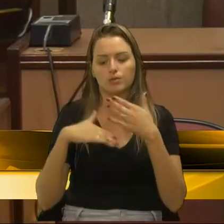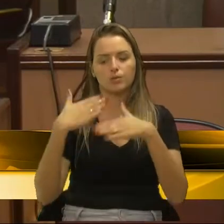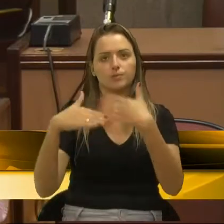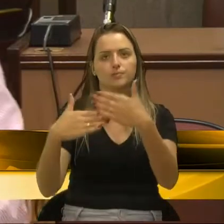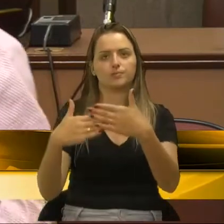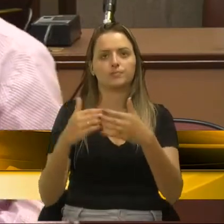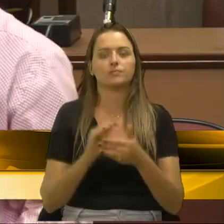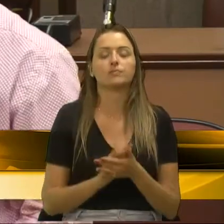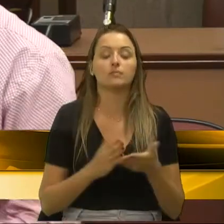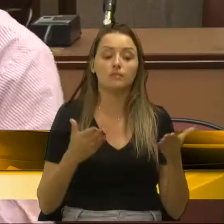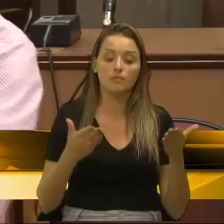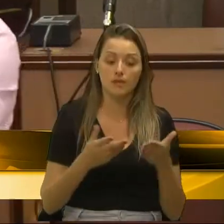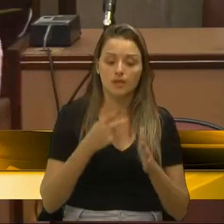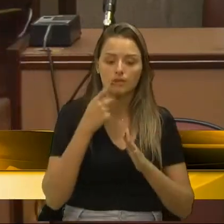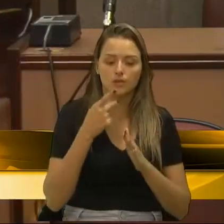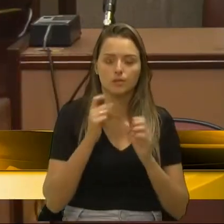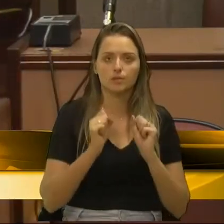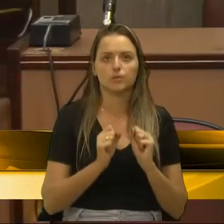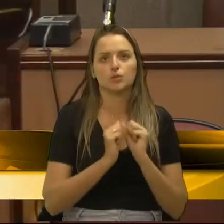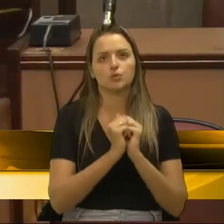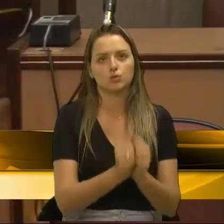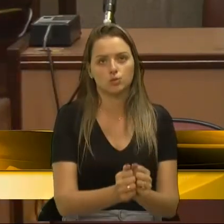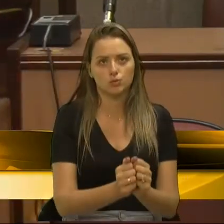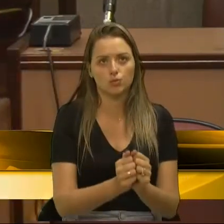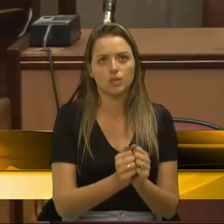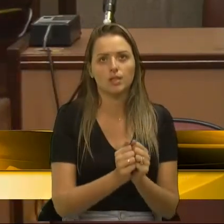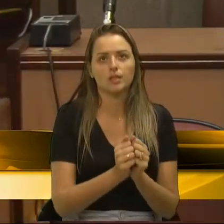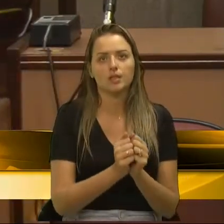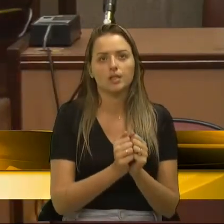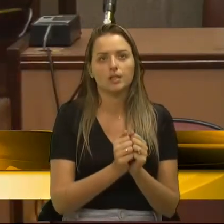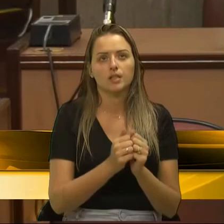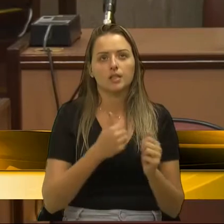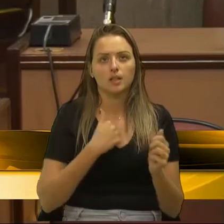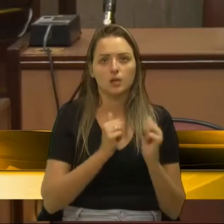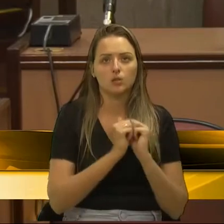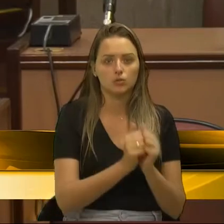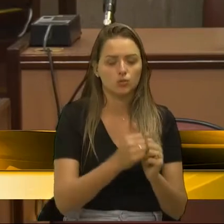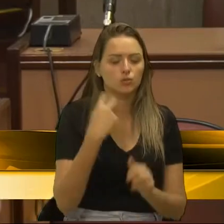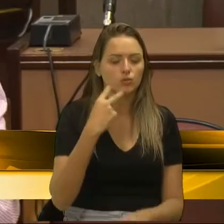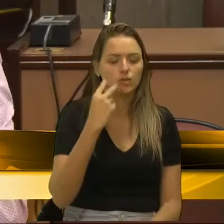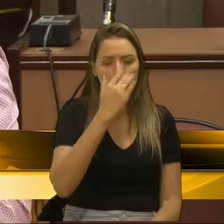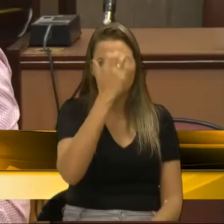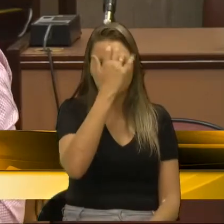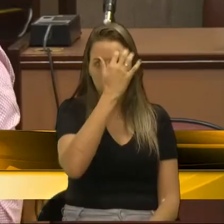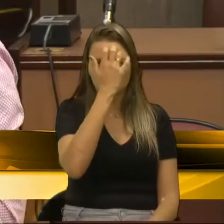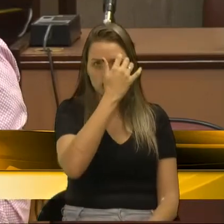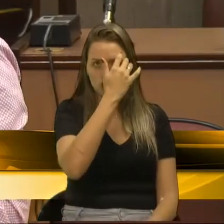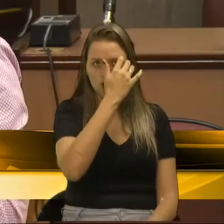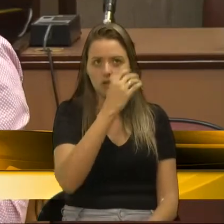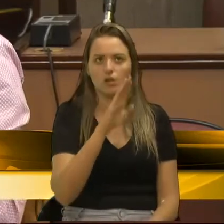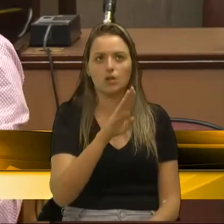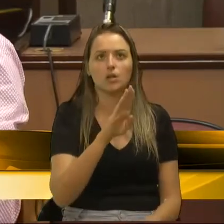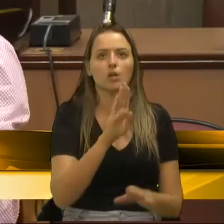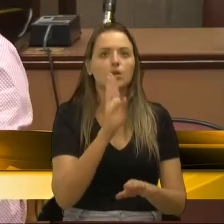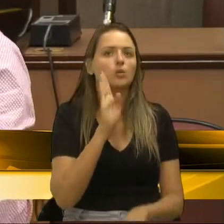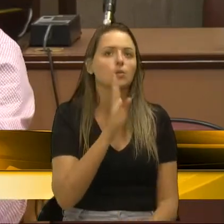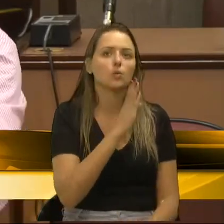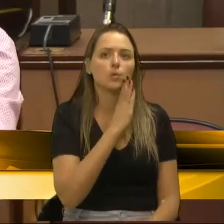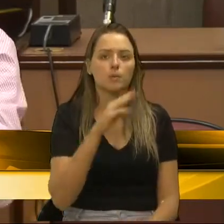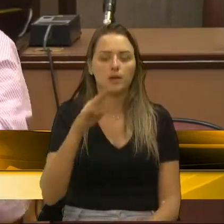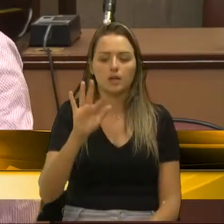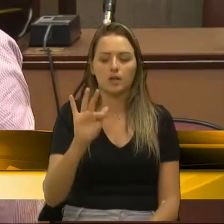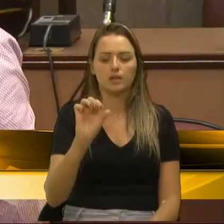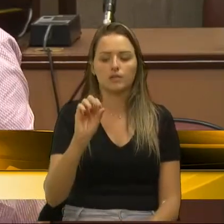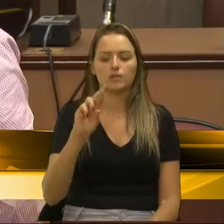já ele se colocou à disposição, que a gente tinha estado junto, eu, vereador Adiló, junto ao antigo bar Formigueira, que tem vários